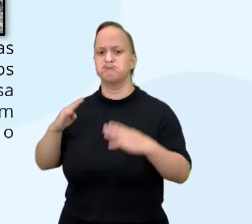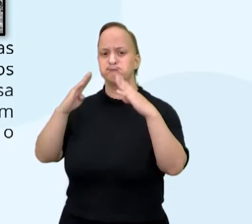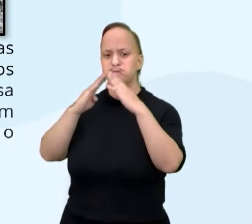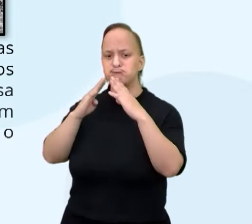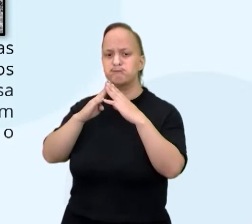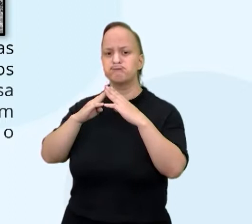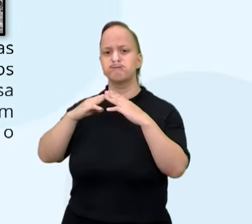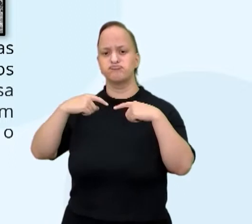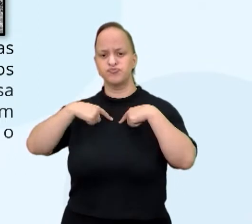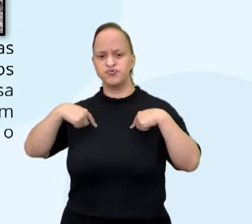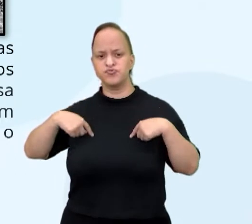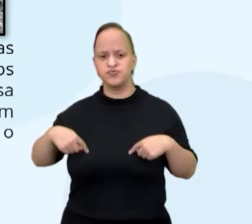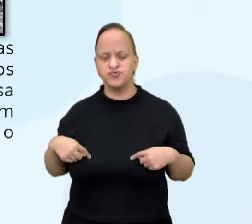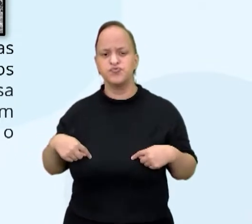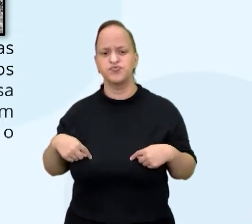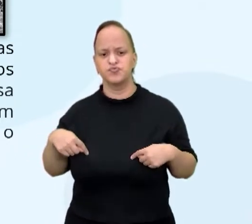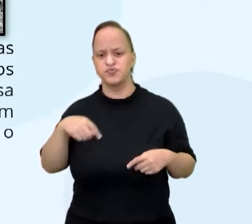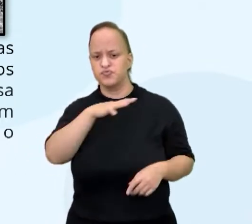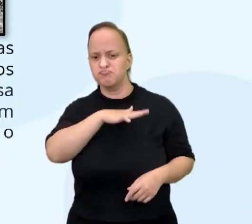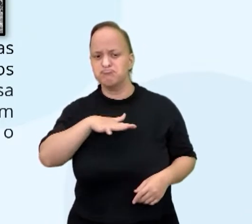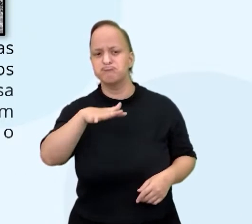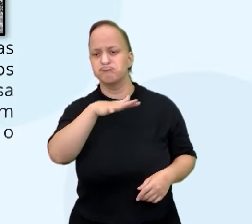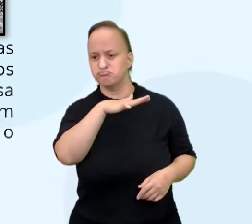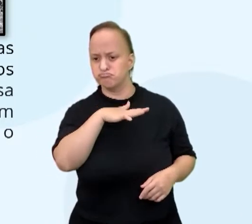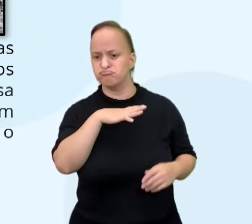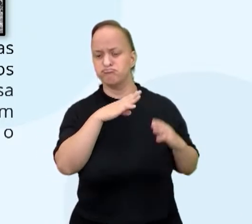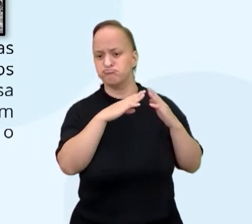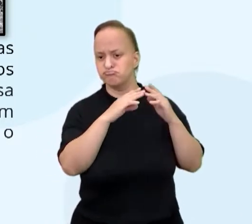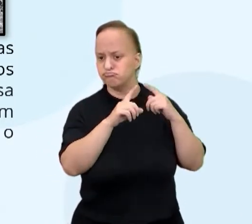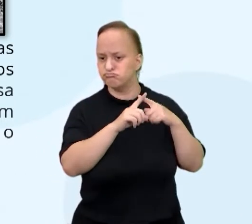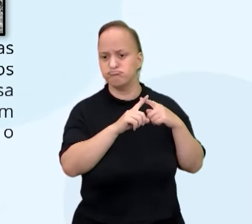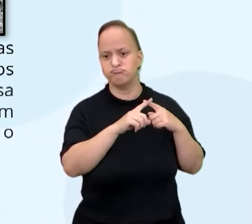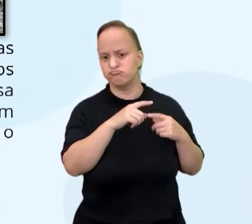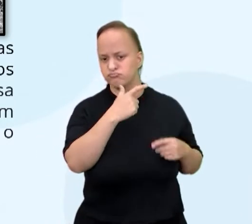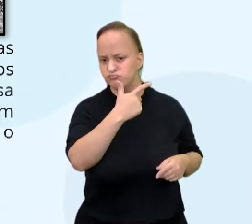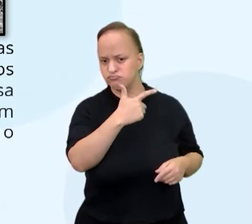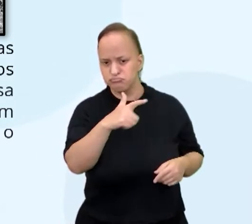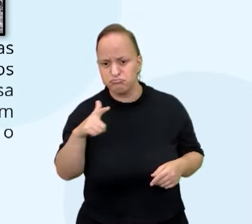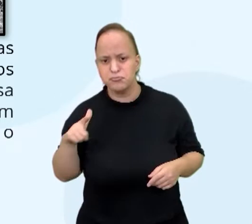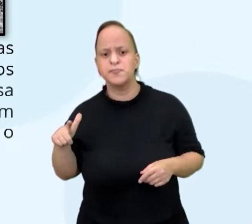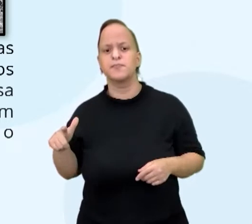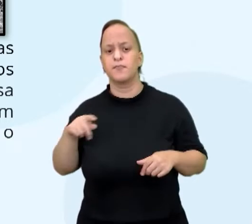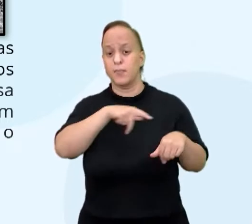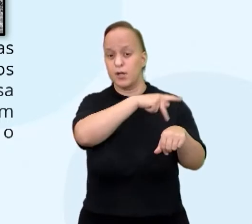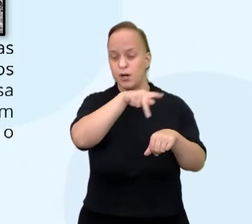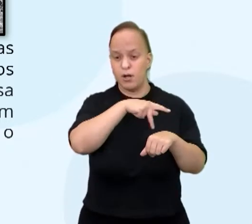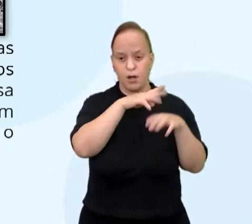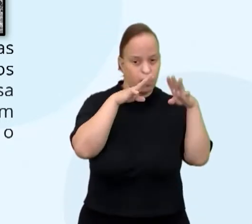maias, pavilhões indianos, mesquitas e inúmeros pavilhões de colônias e países do